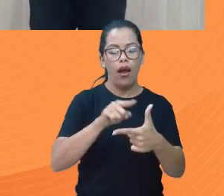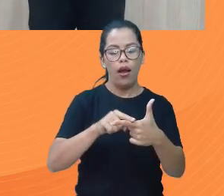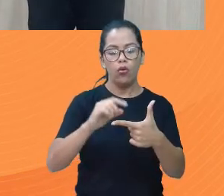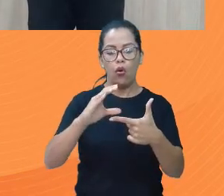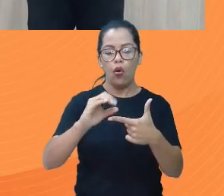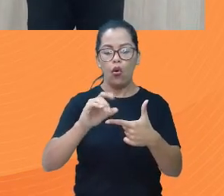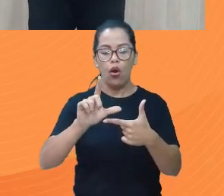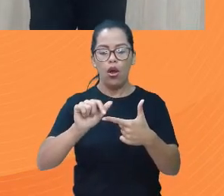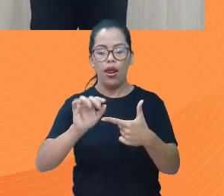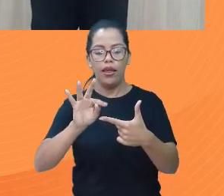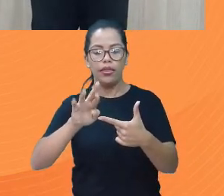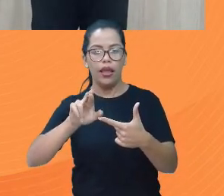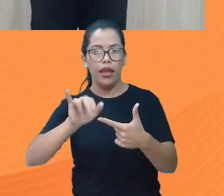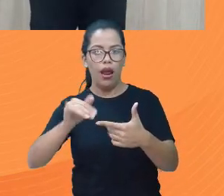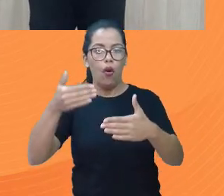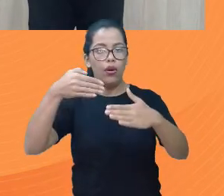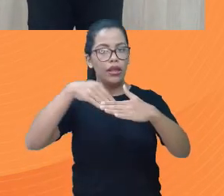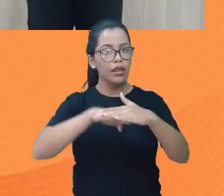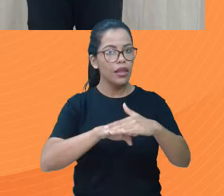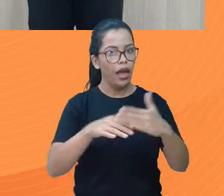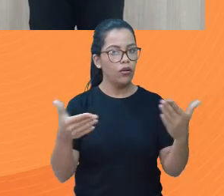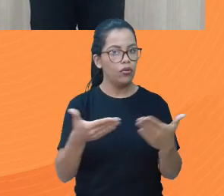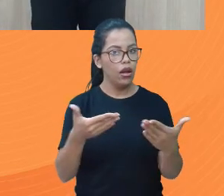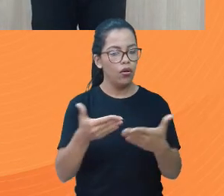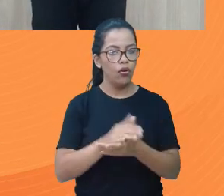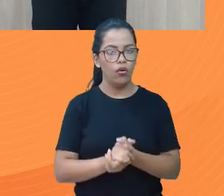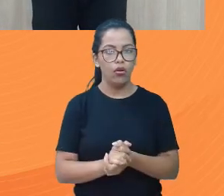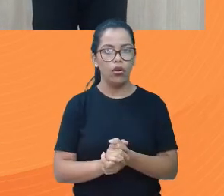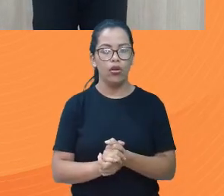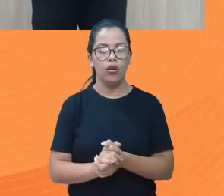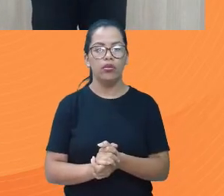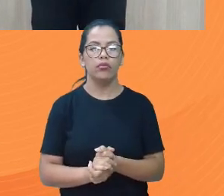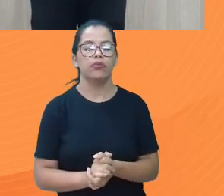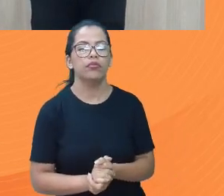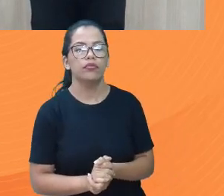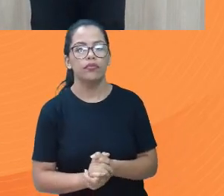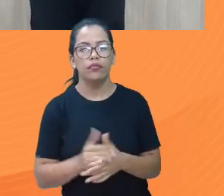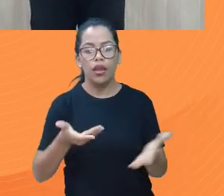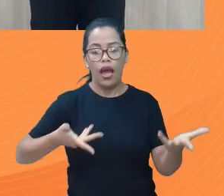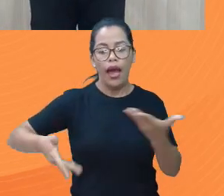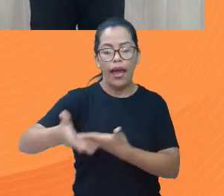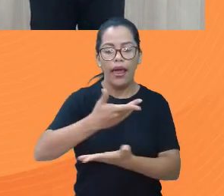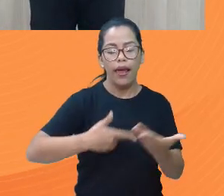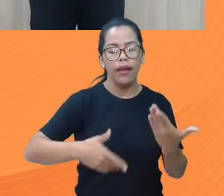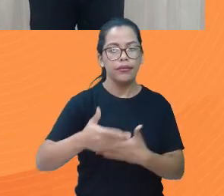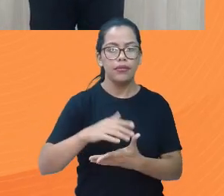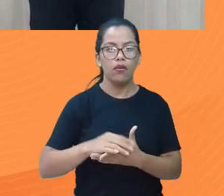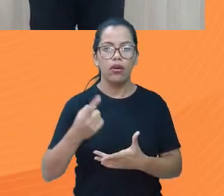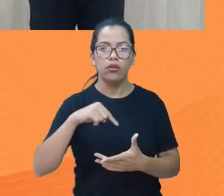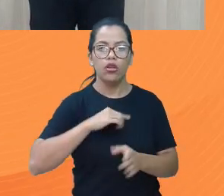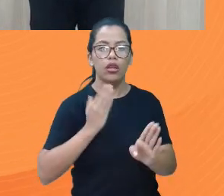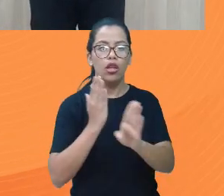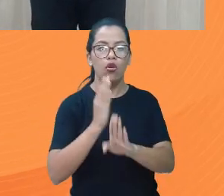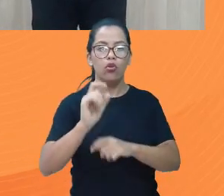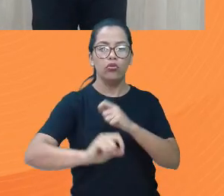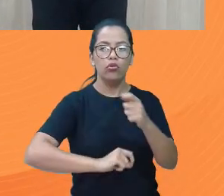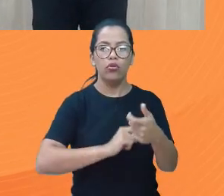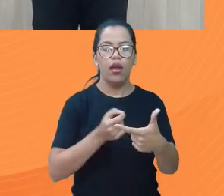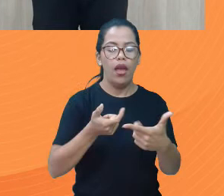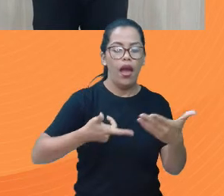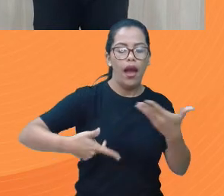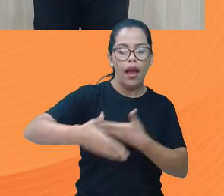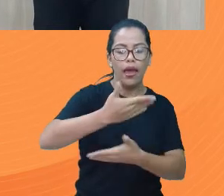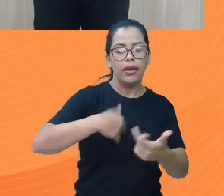gente define e encontra a relação dos ângulos colaterais internos, automaticamente a gente encontra a relação também dos